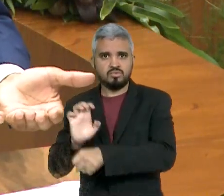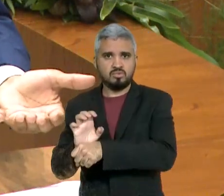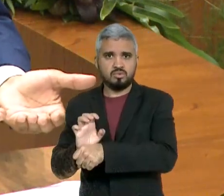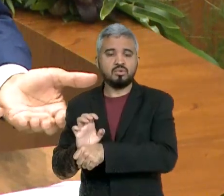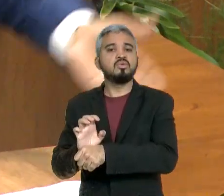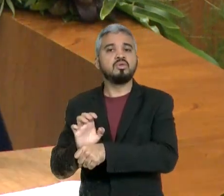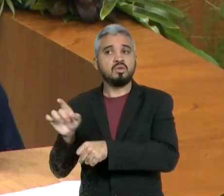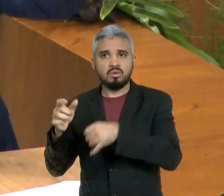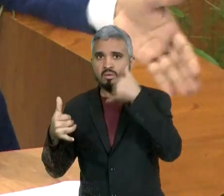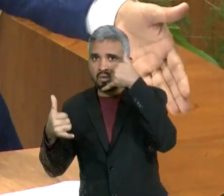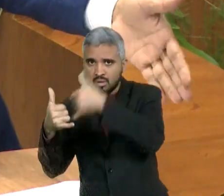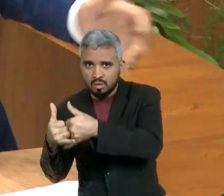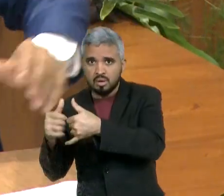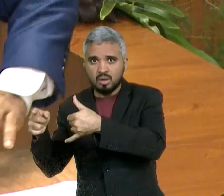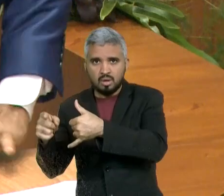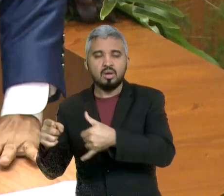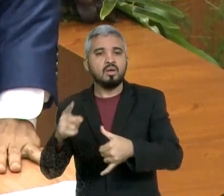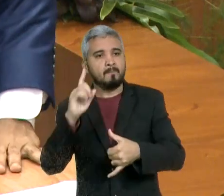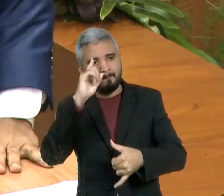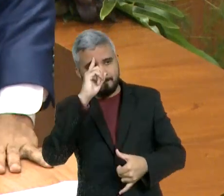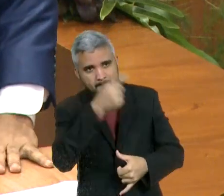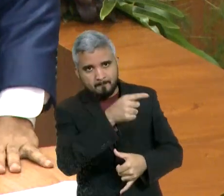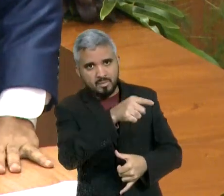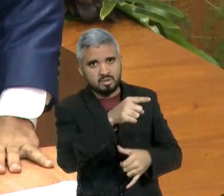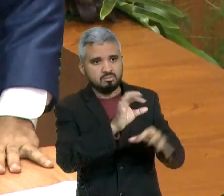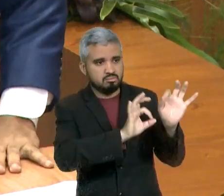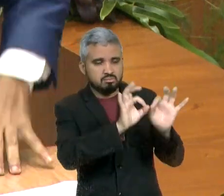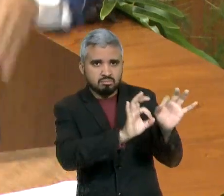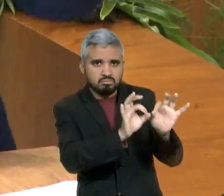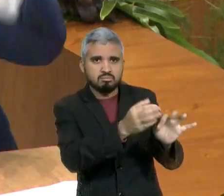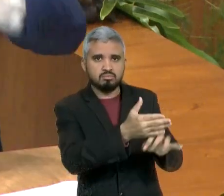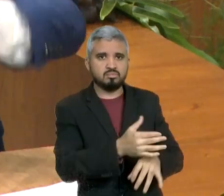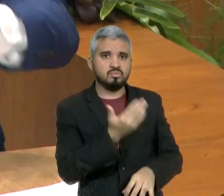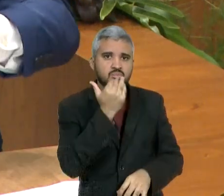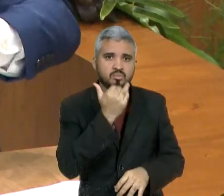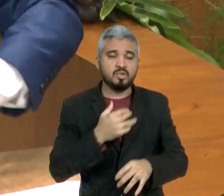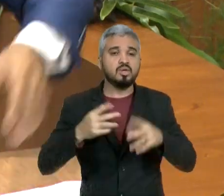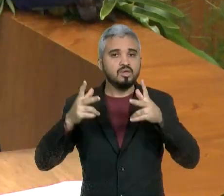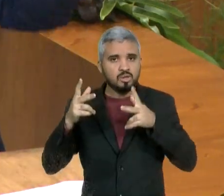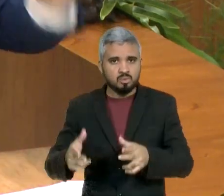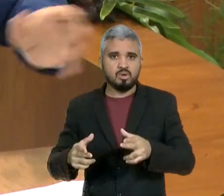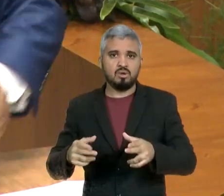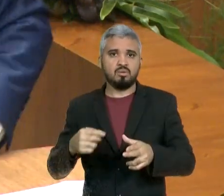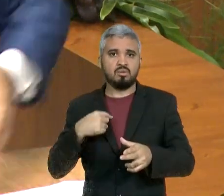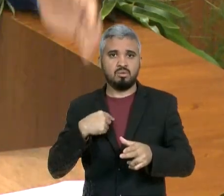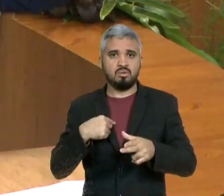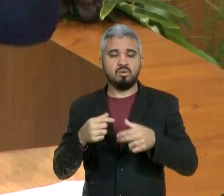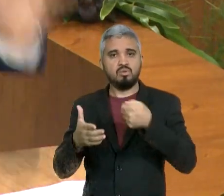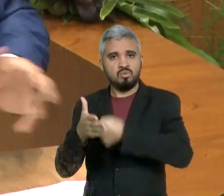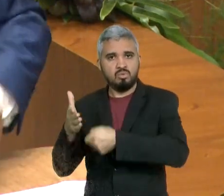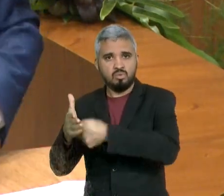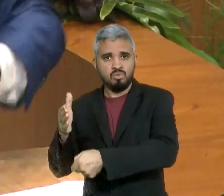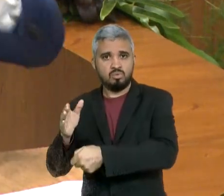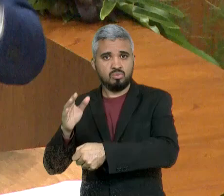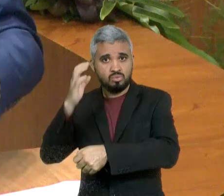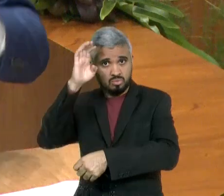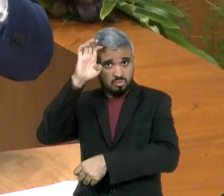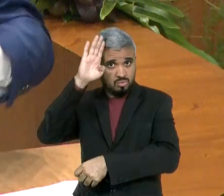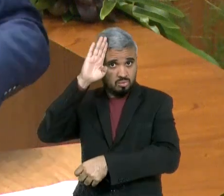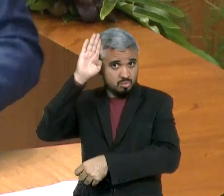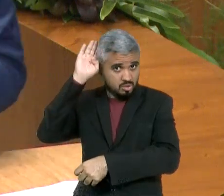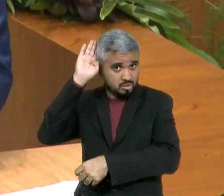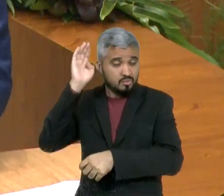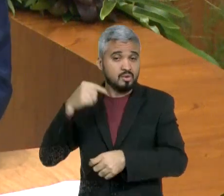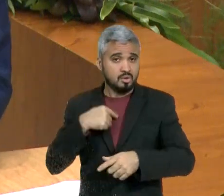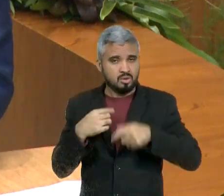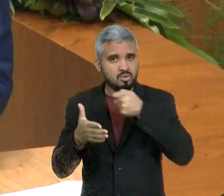alimentação, mandar a justificativa para a Assembleia Legislativa. Da mesma forma que eu cobrei do governo do Estado e que eu cobro, estou